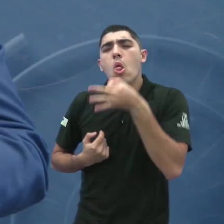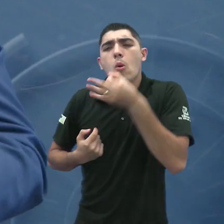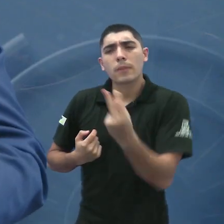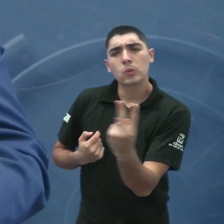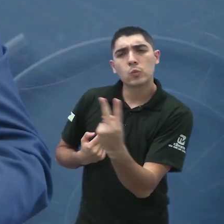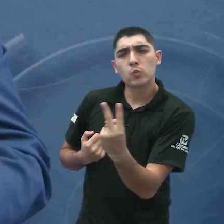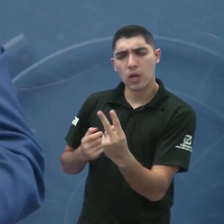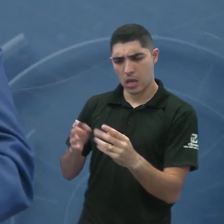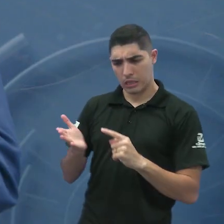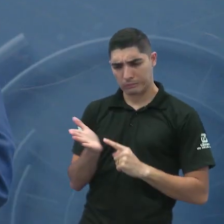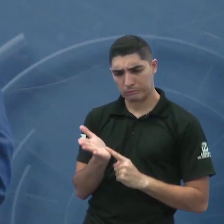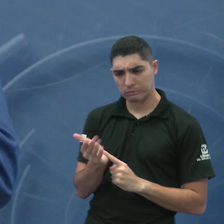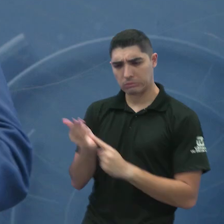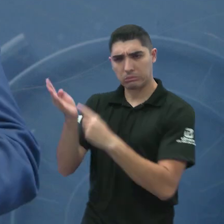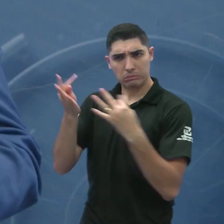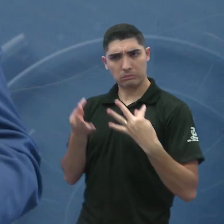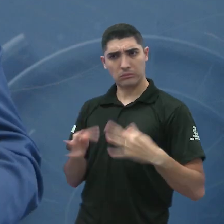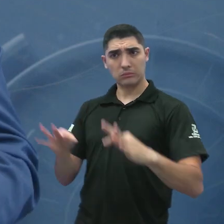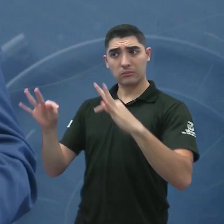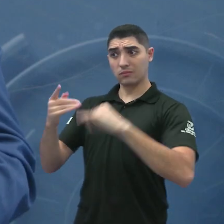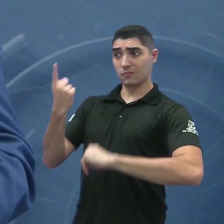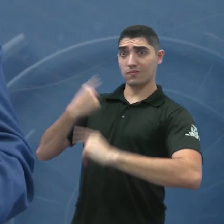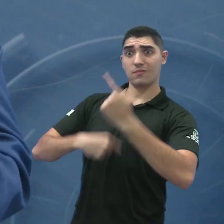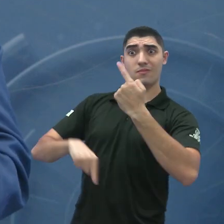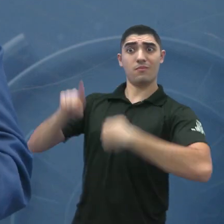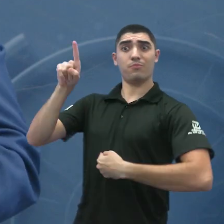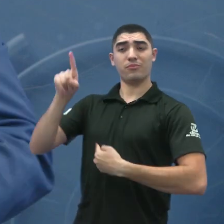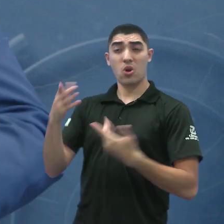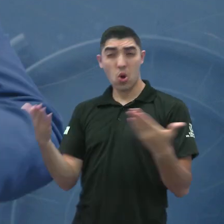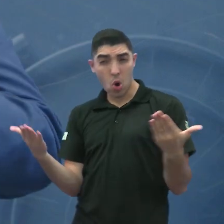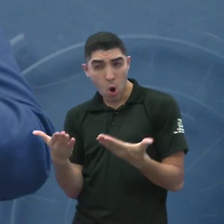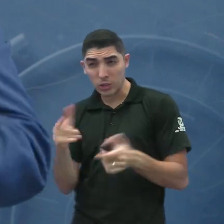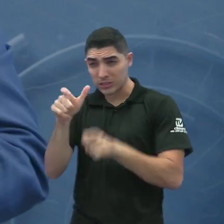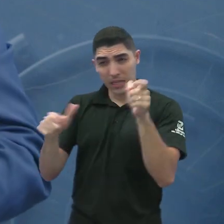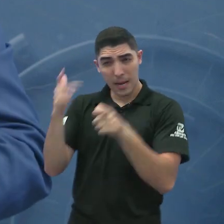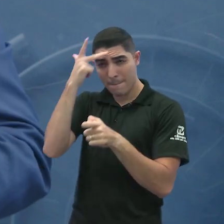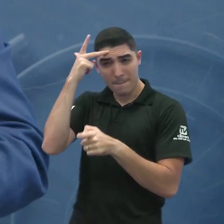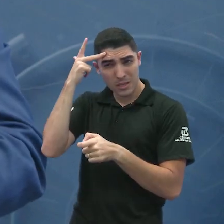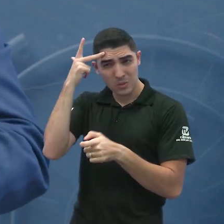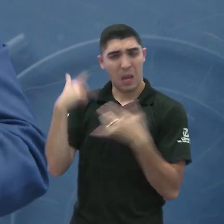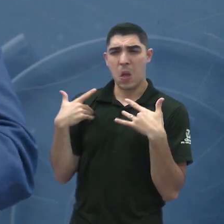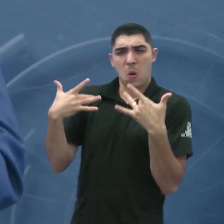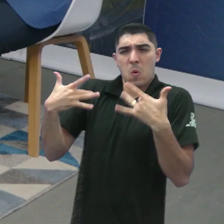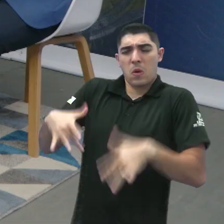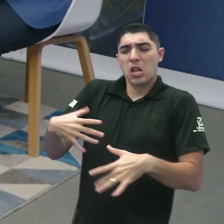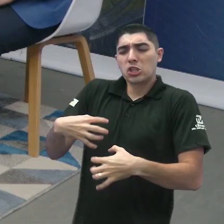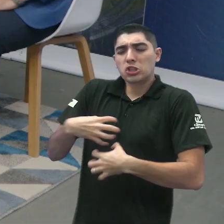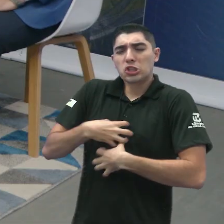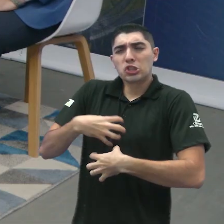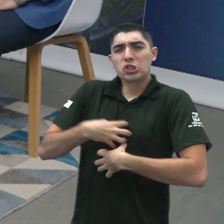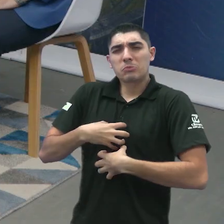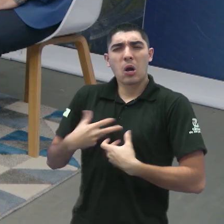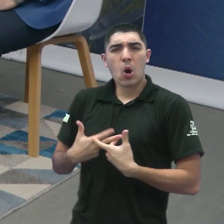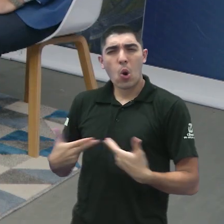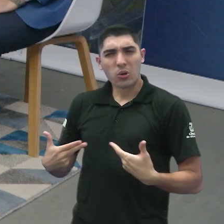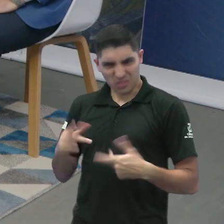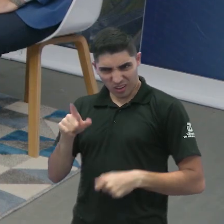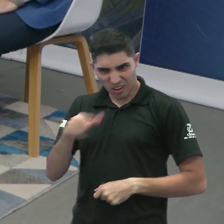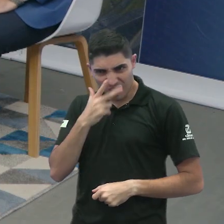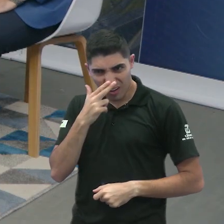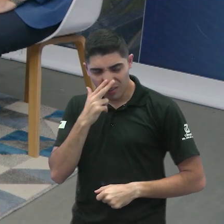tecnologia avançada, esse mundo doido que a gente vive hoje, as pessoas querem se blindar dos sentimentos humanos? Será que seria